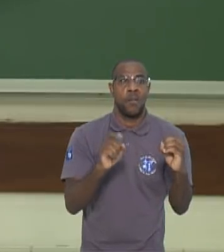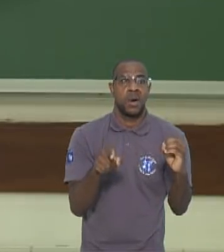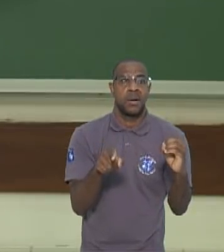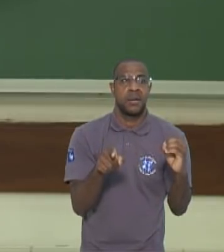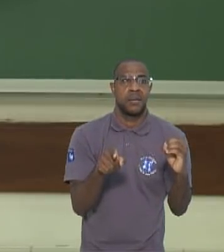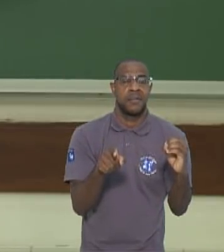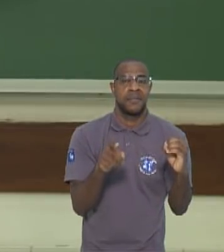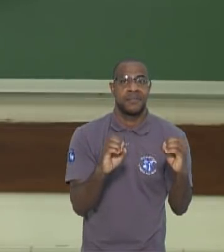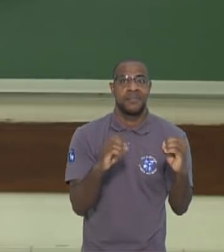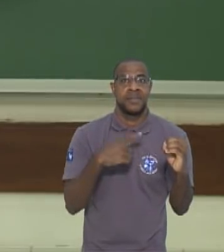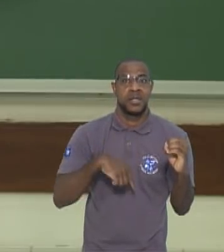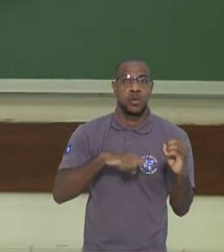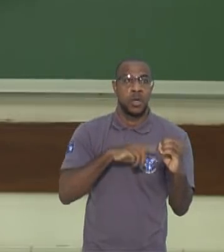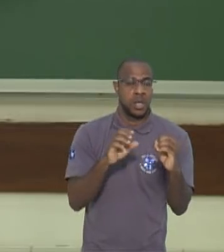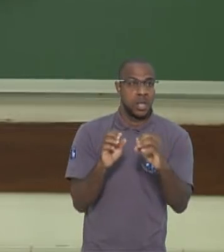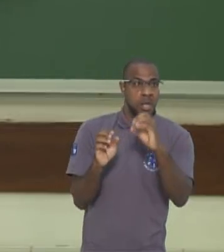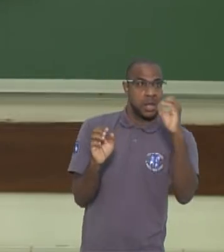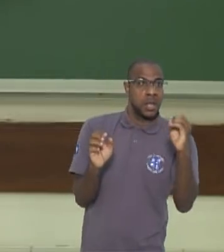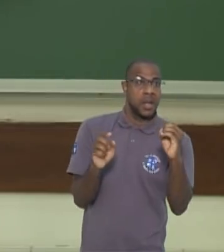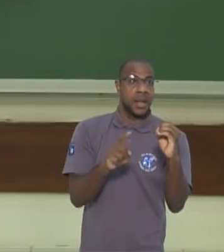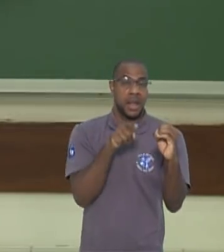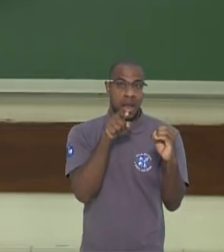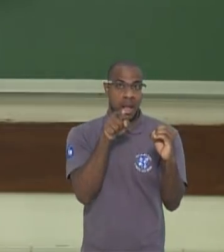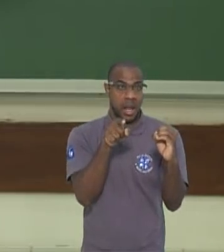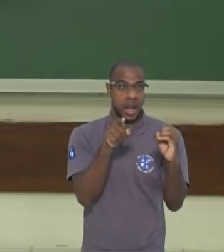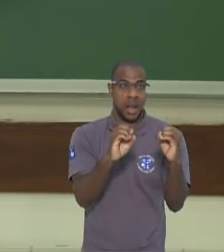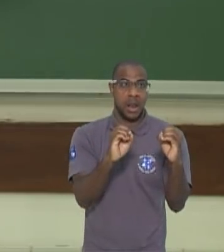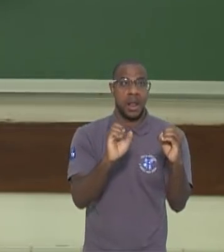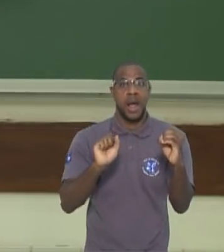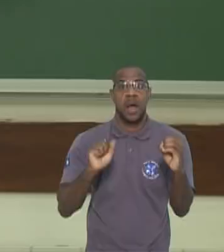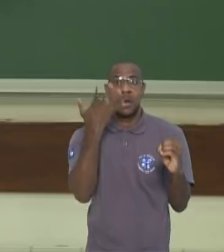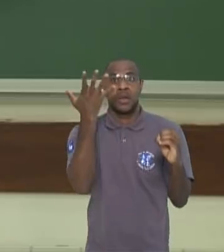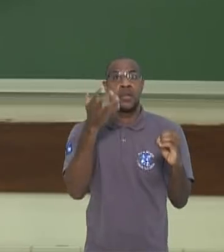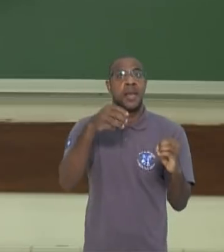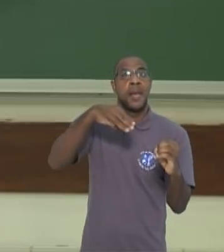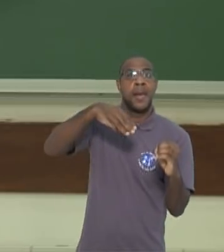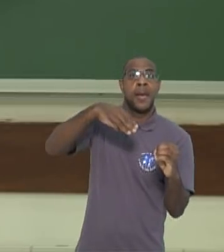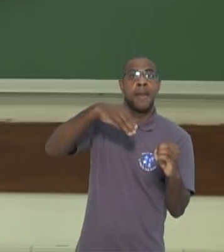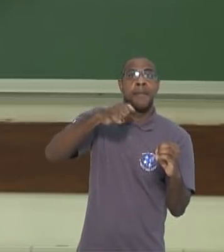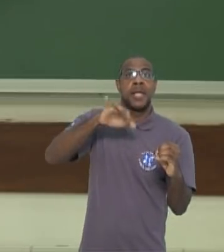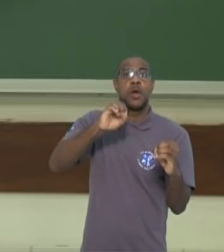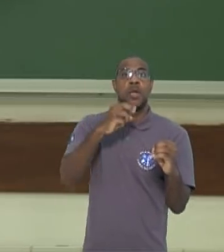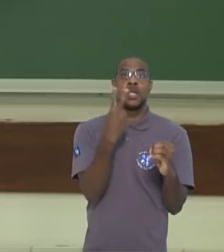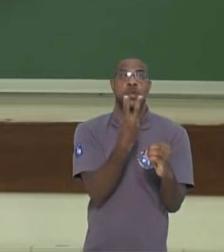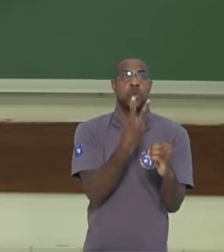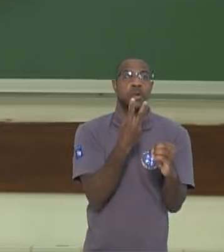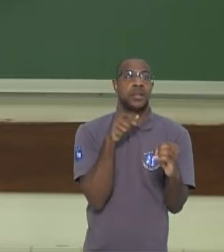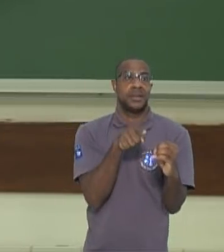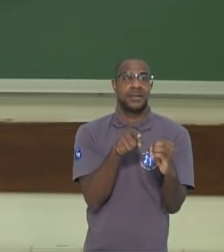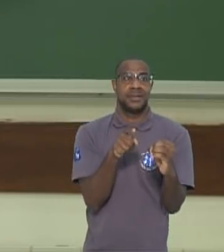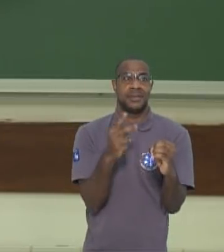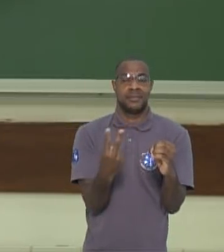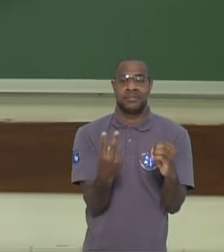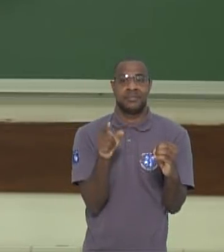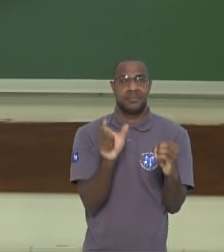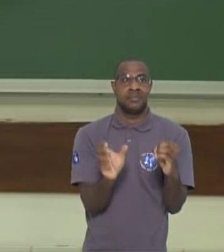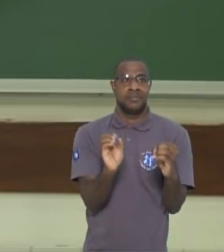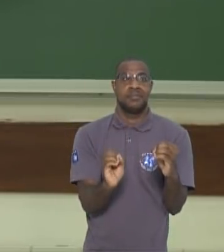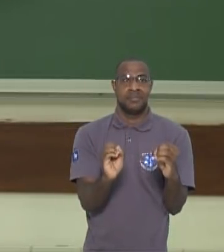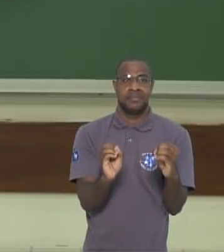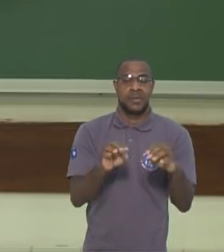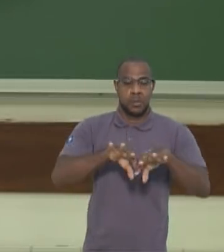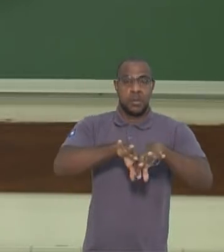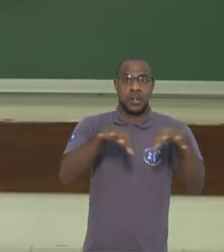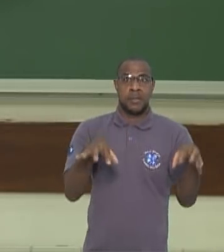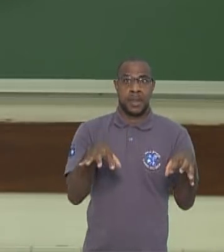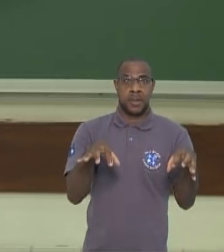vai ter em dose dupla. Então, nesse caso aqui, aconteceu na meiose 2. Esses gametas aqui são normais, não foram afetados porque separou